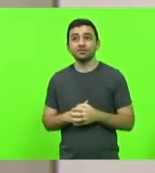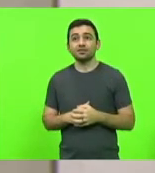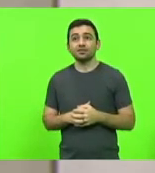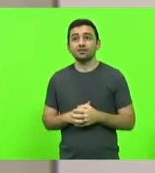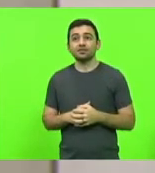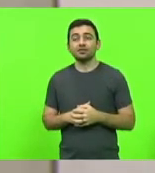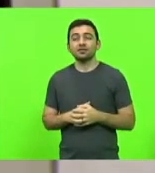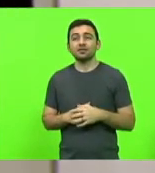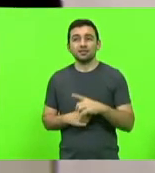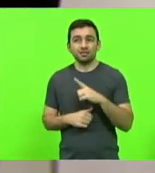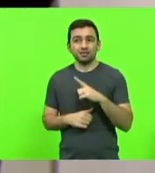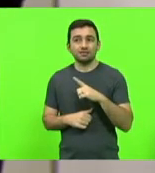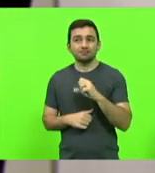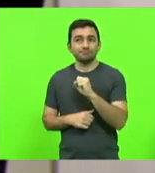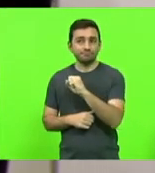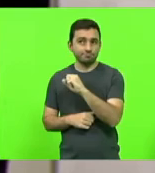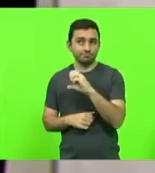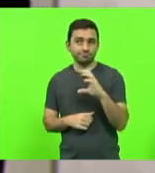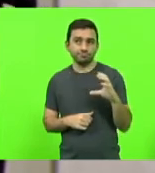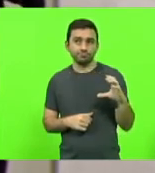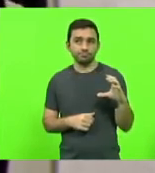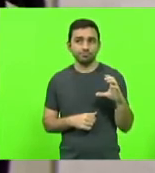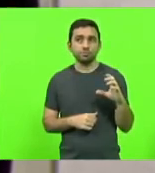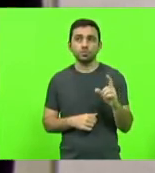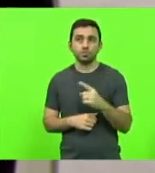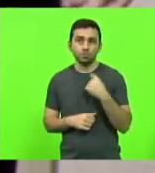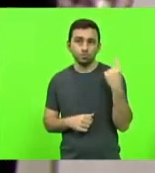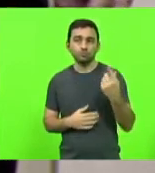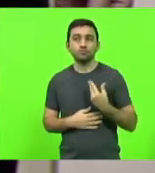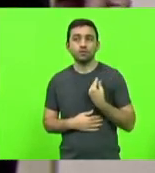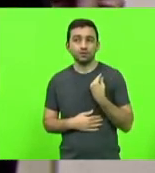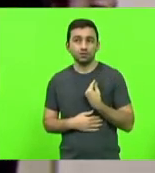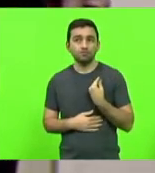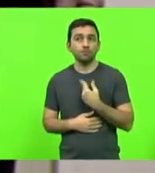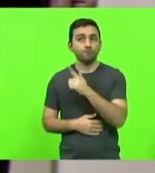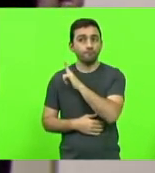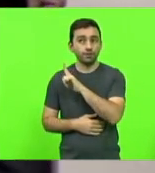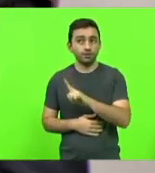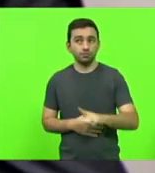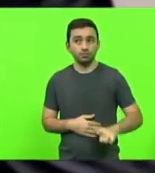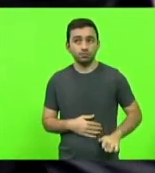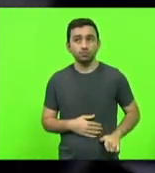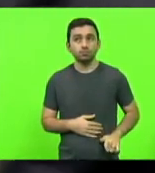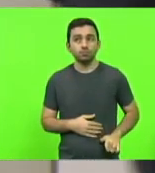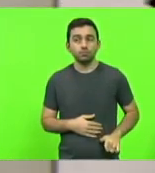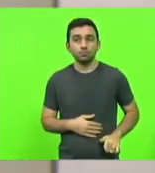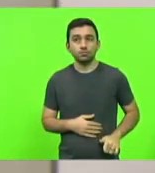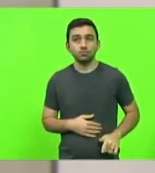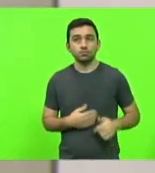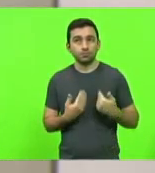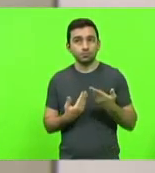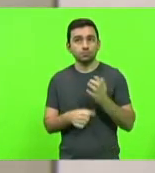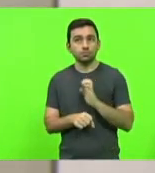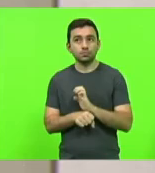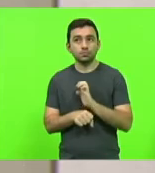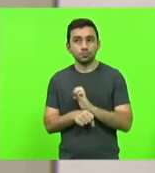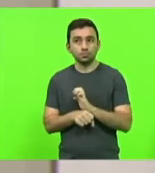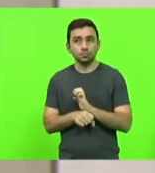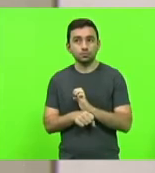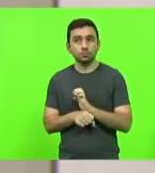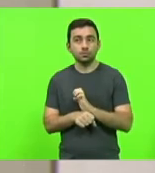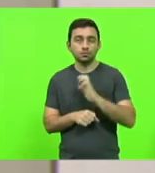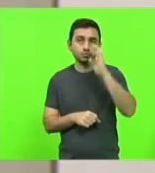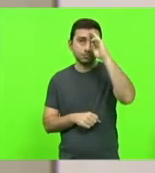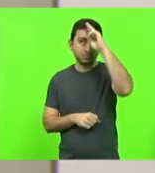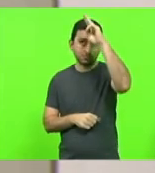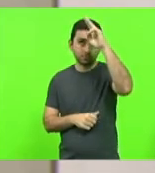para Santa Catarina. Nós estamos com a presença do nosso governador do Estado, Carlos